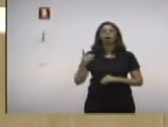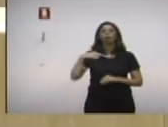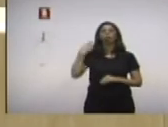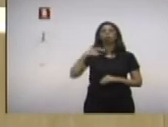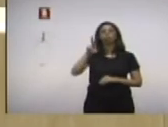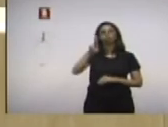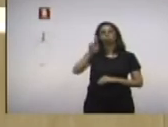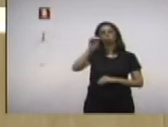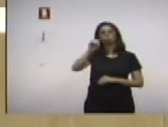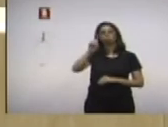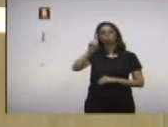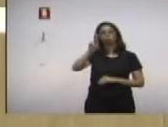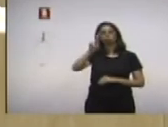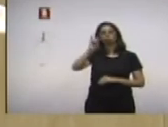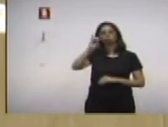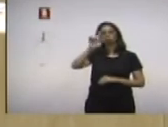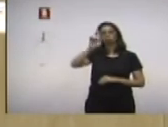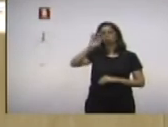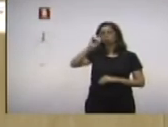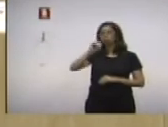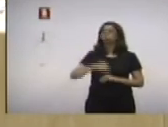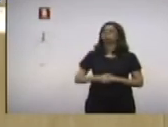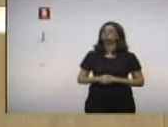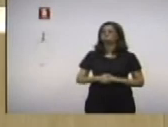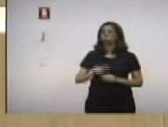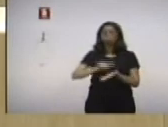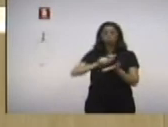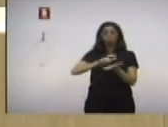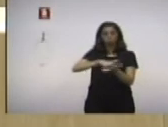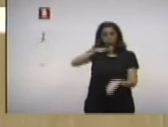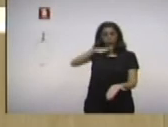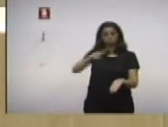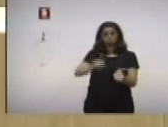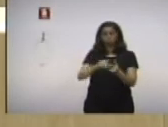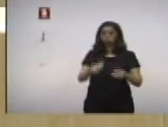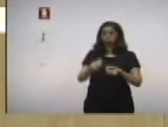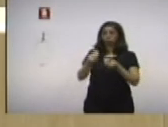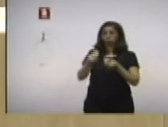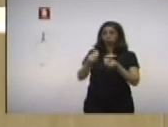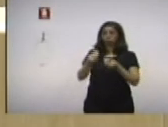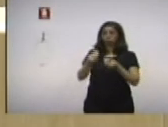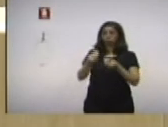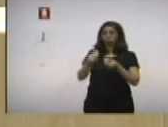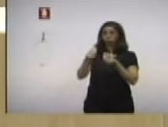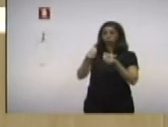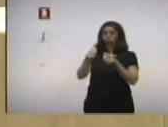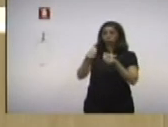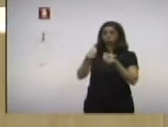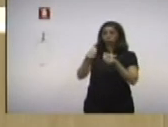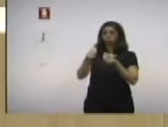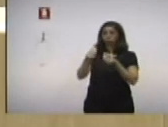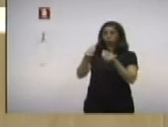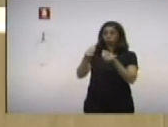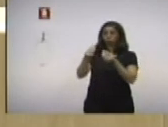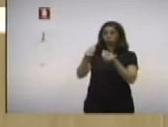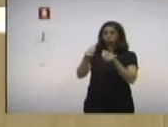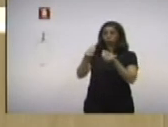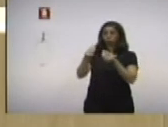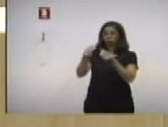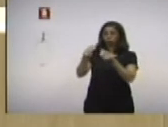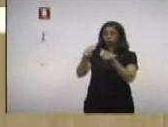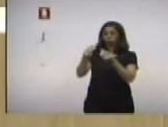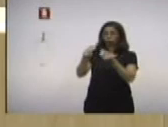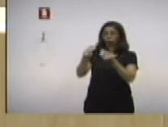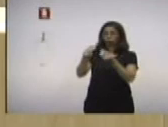se quiserem assinar não sei se deu tempo hábil para todos assinarem alguns assinaram outros não tiveram Como assinar e